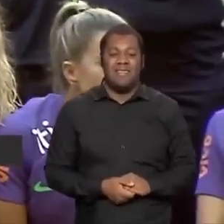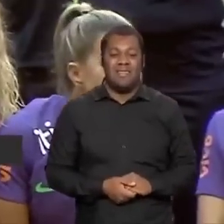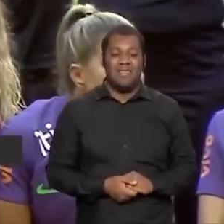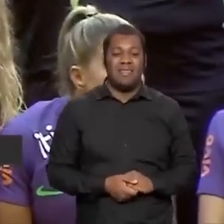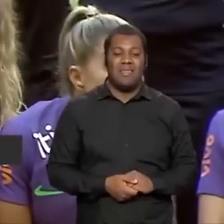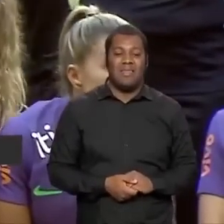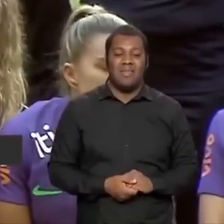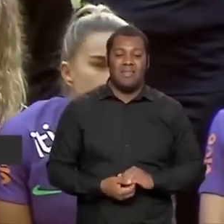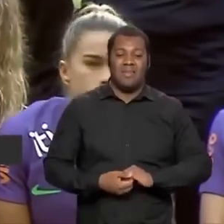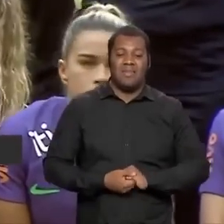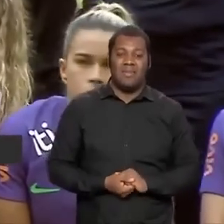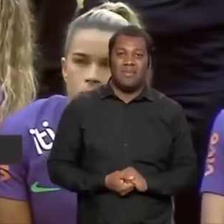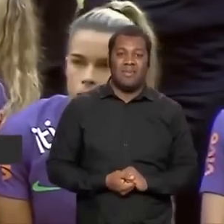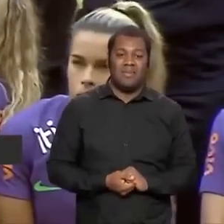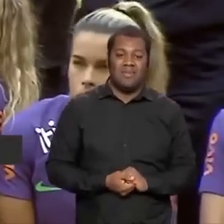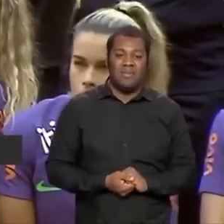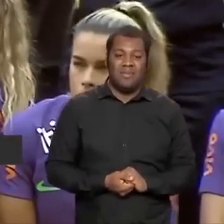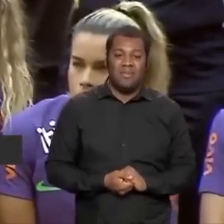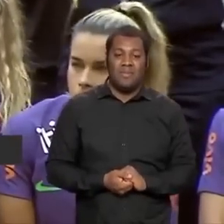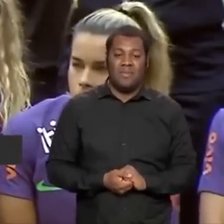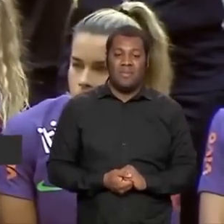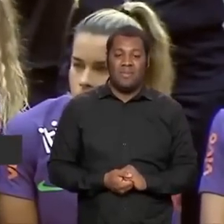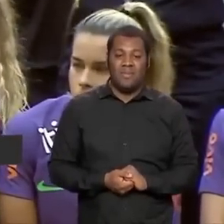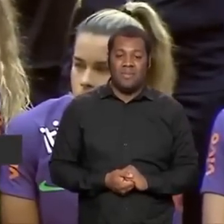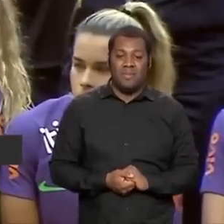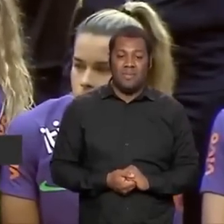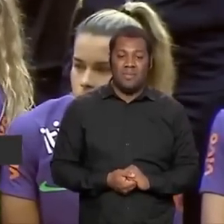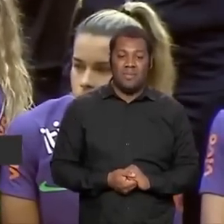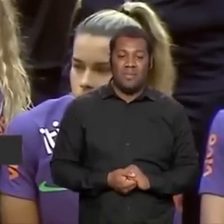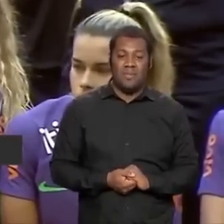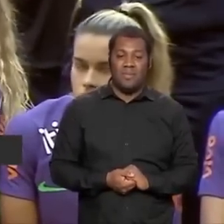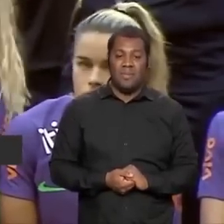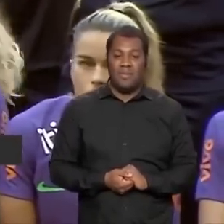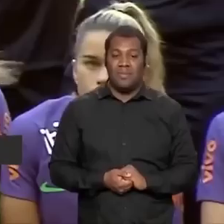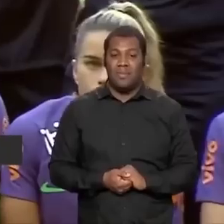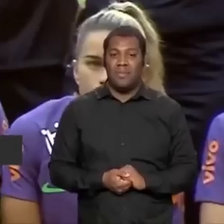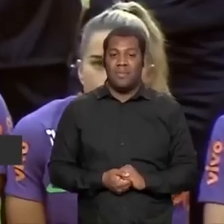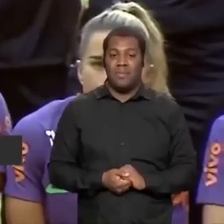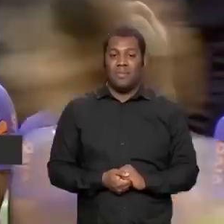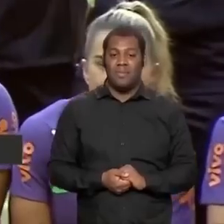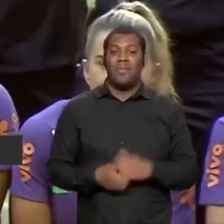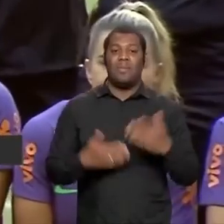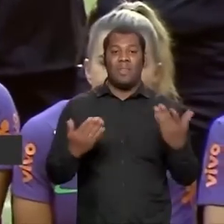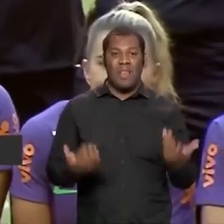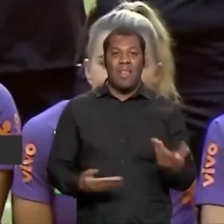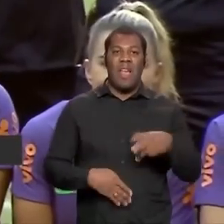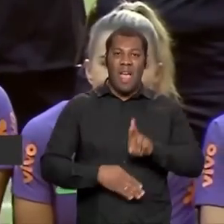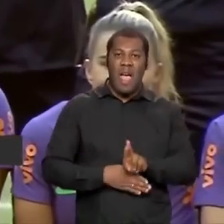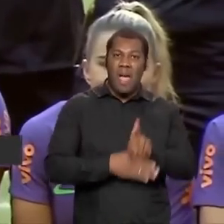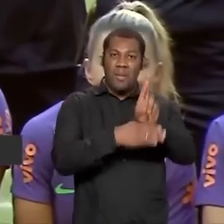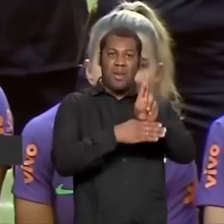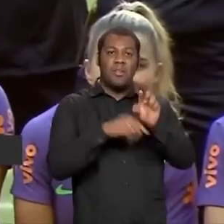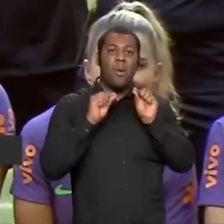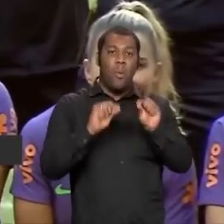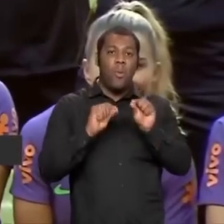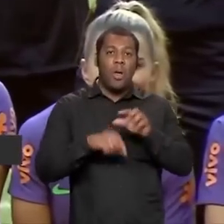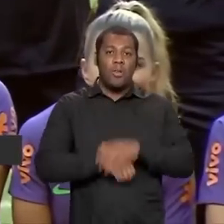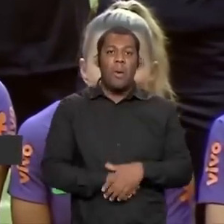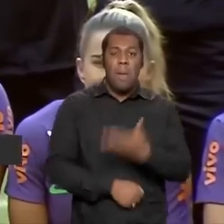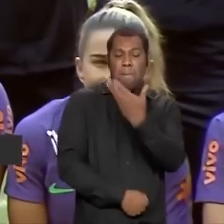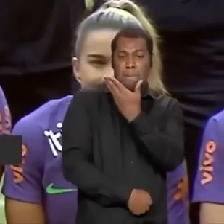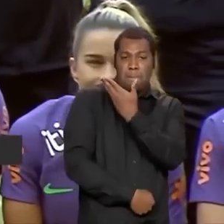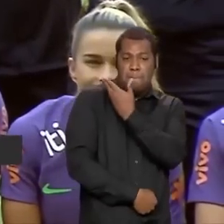aparecendo aí, ó. O jogador Vini Júnior se transformou numa espécie de símbolo do combate ao